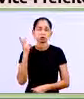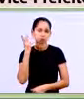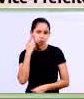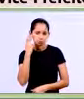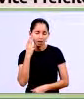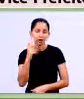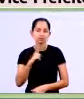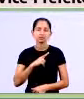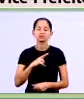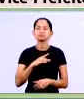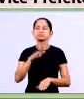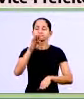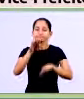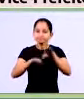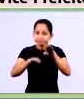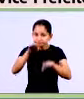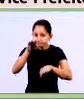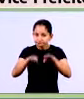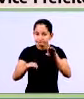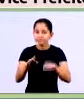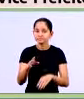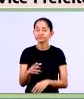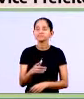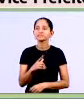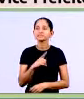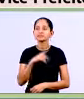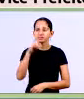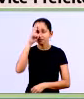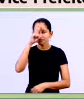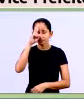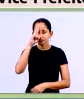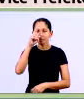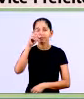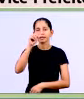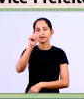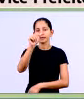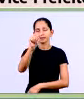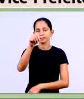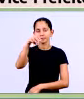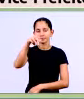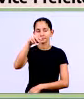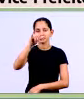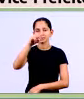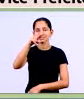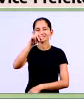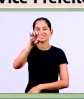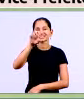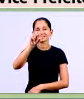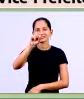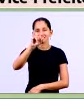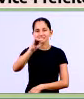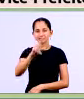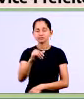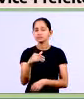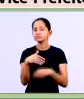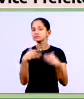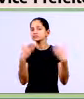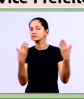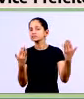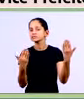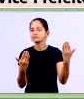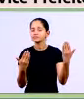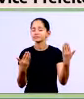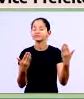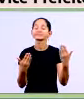Mas olha aqui, olha, a amnésia não é junto? né? Mas acontece que